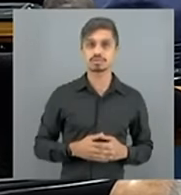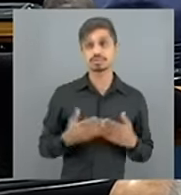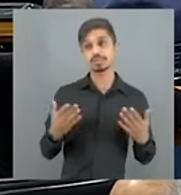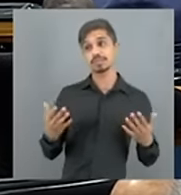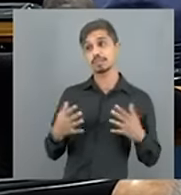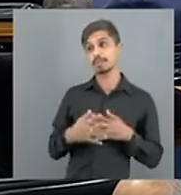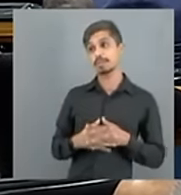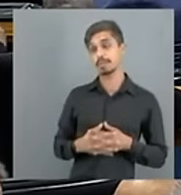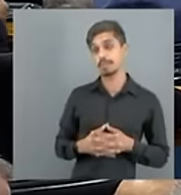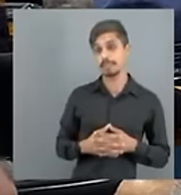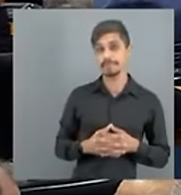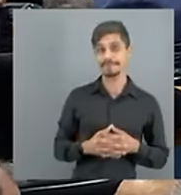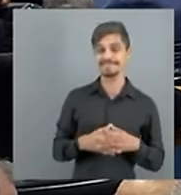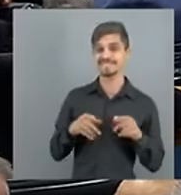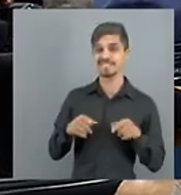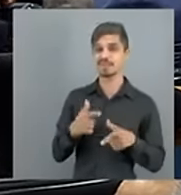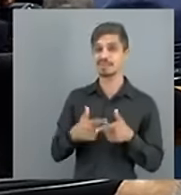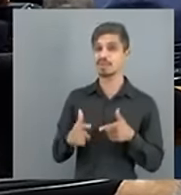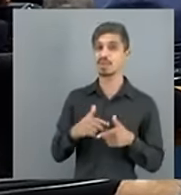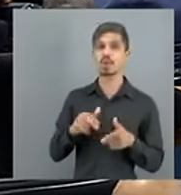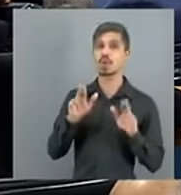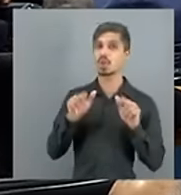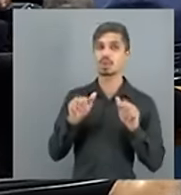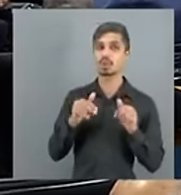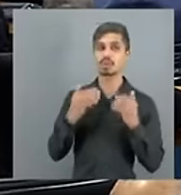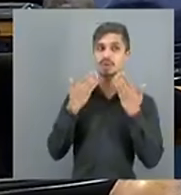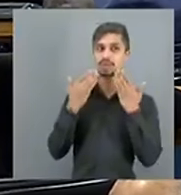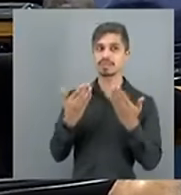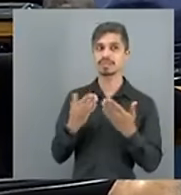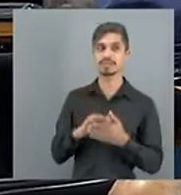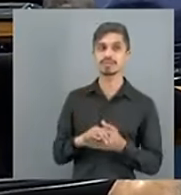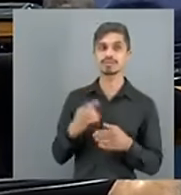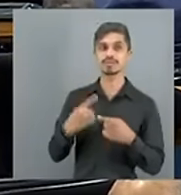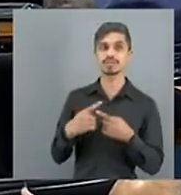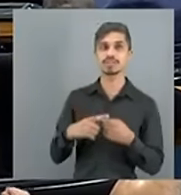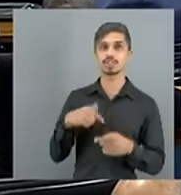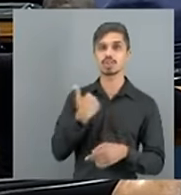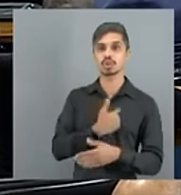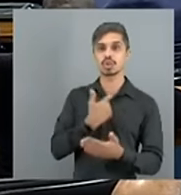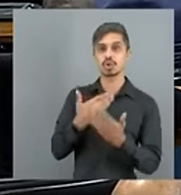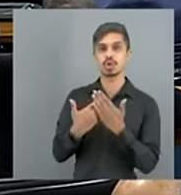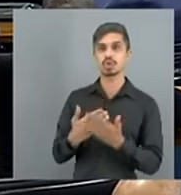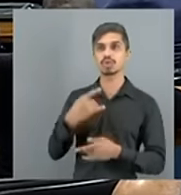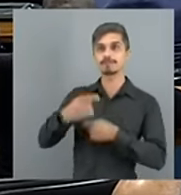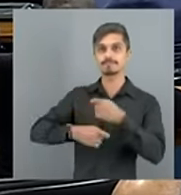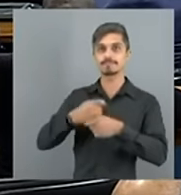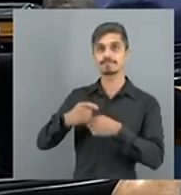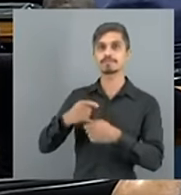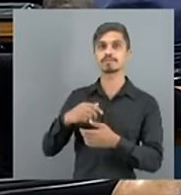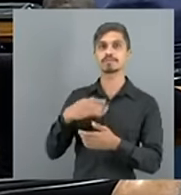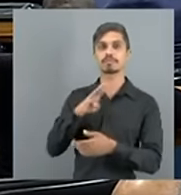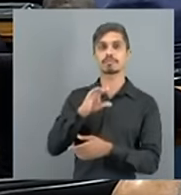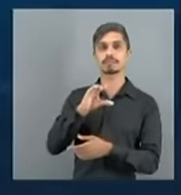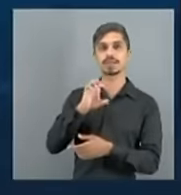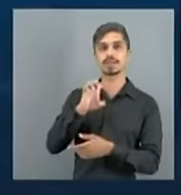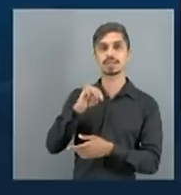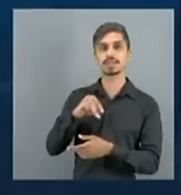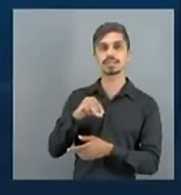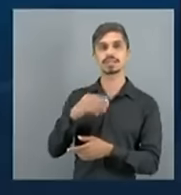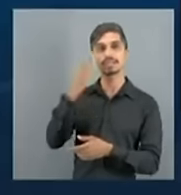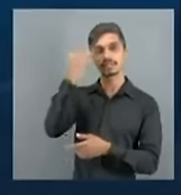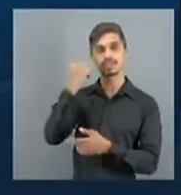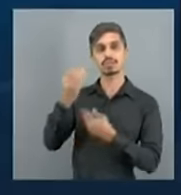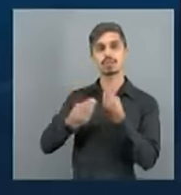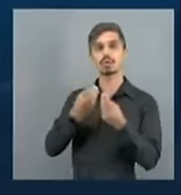Então, Romário, esse foi o problema. Eu nunca apareci. Até porque a gente estuda, né, mercado financeiro, Bacen, e sabe como que o banco